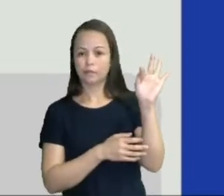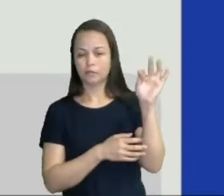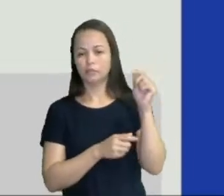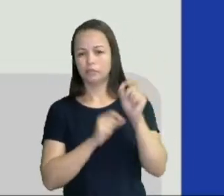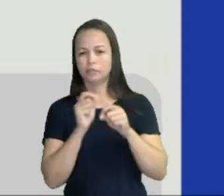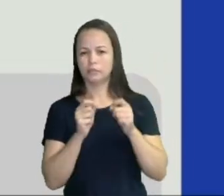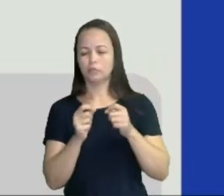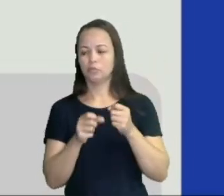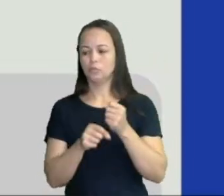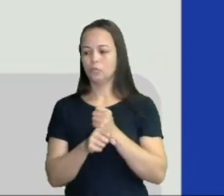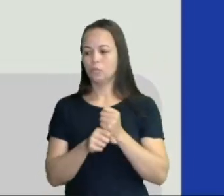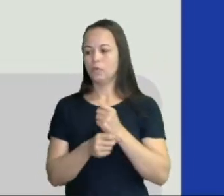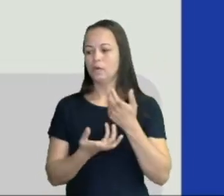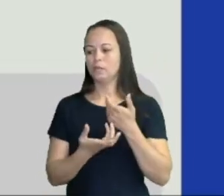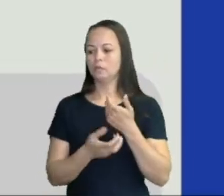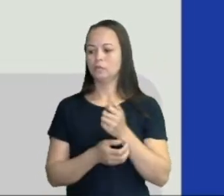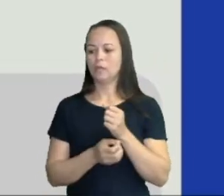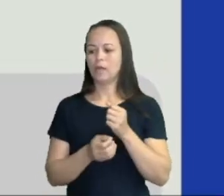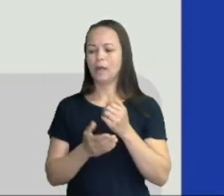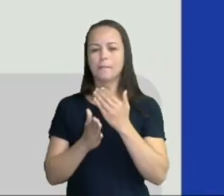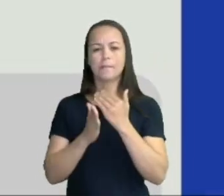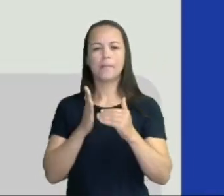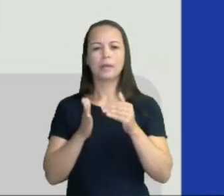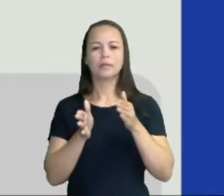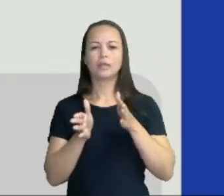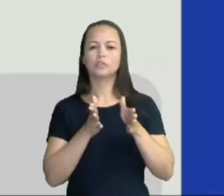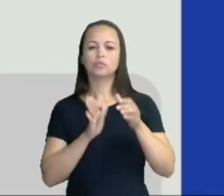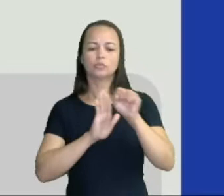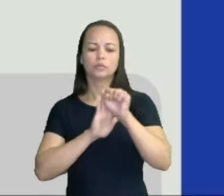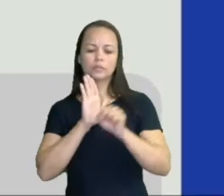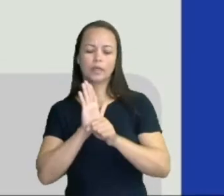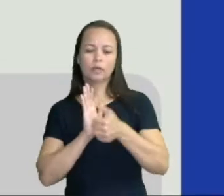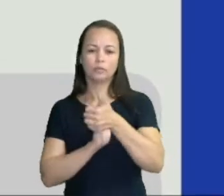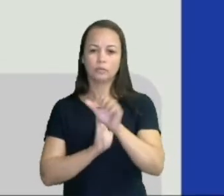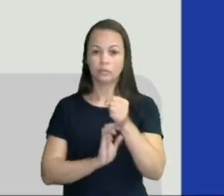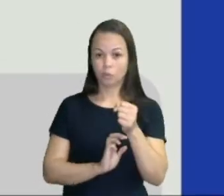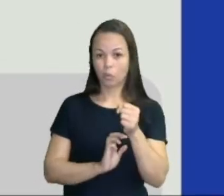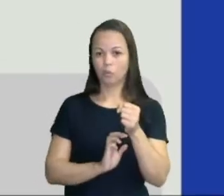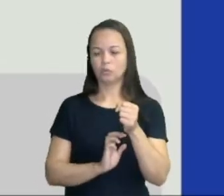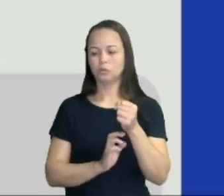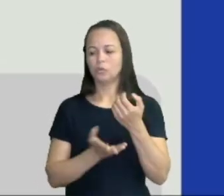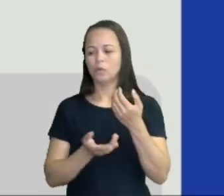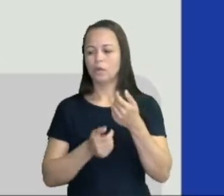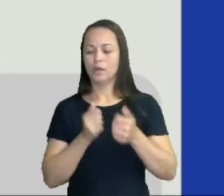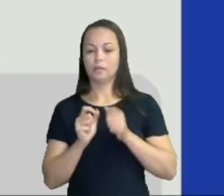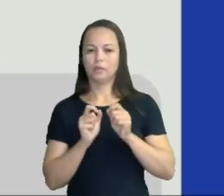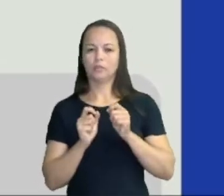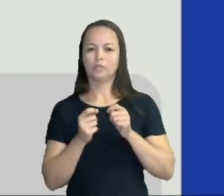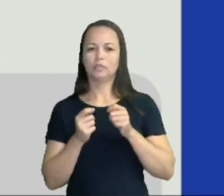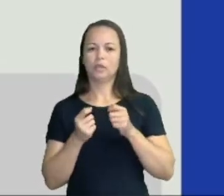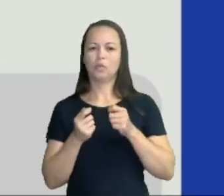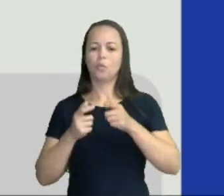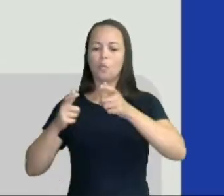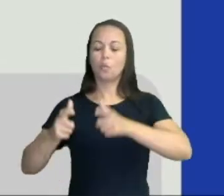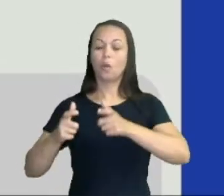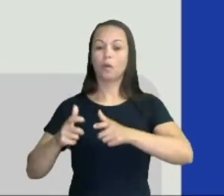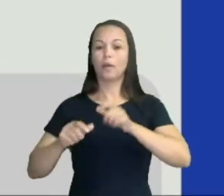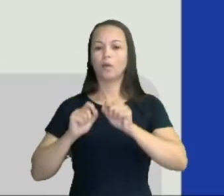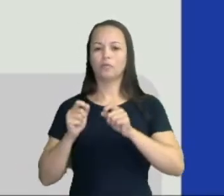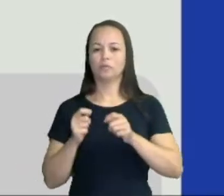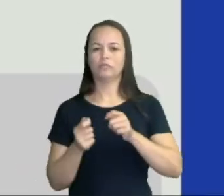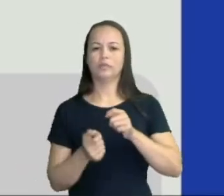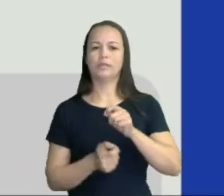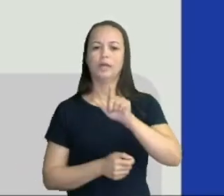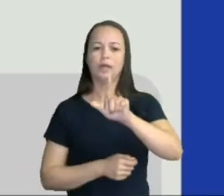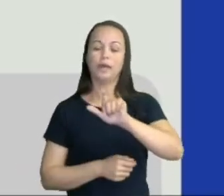metade do século XVIII, em Ajaccio, que é uma ilha, né? Uma cidade que fica na ilha de Córcega,